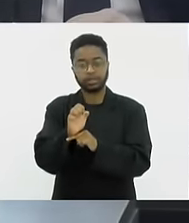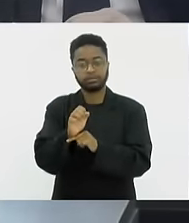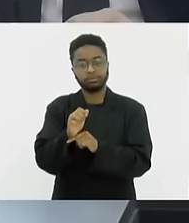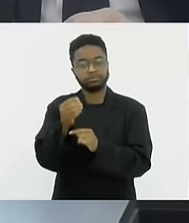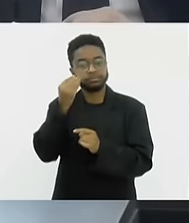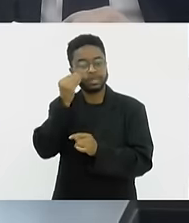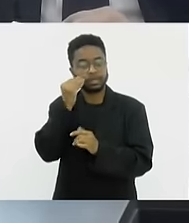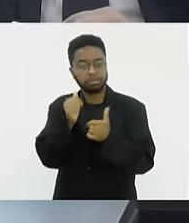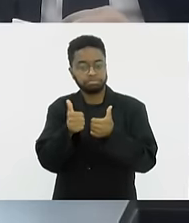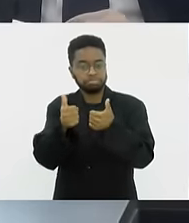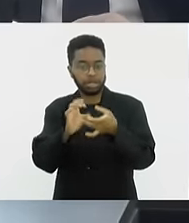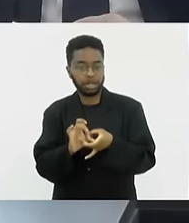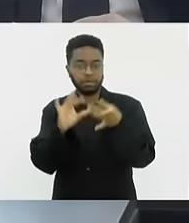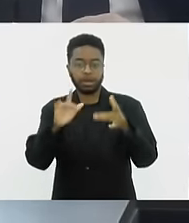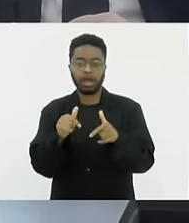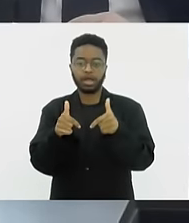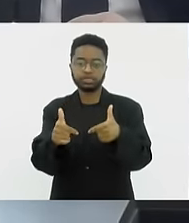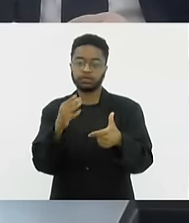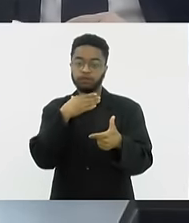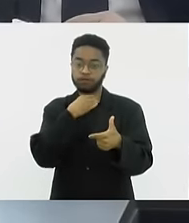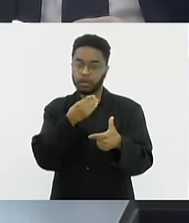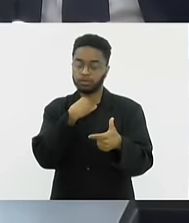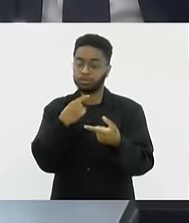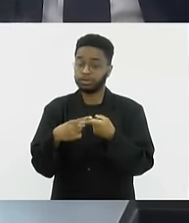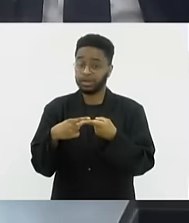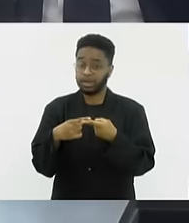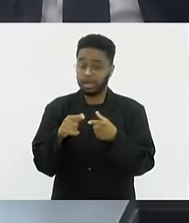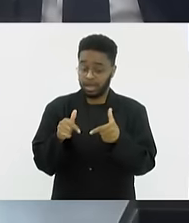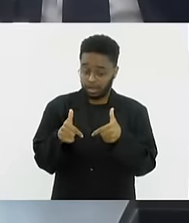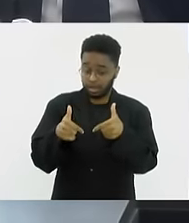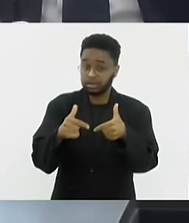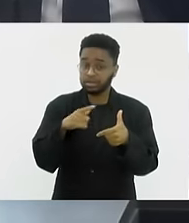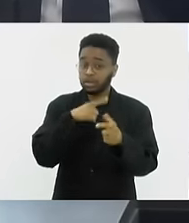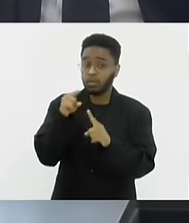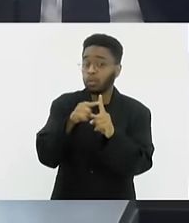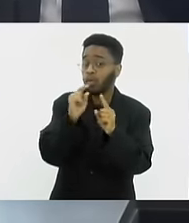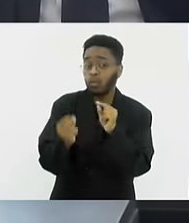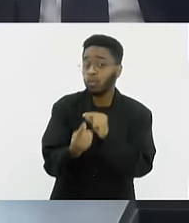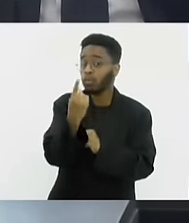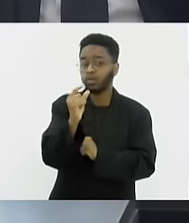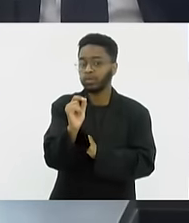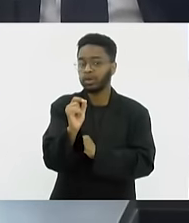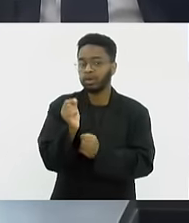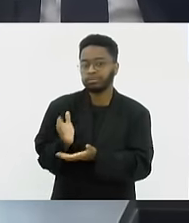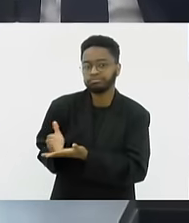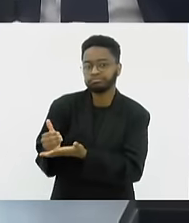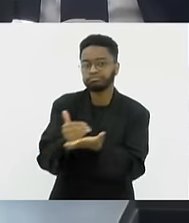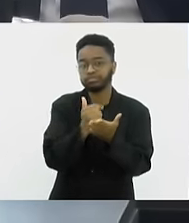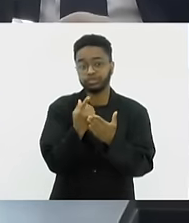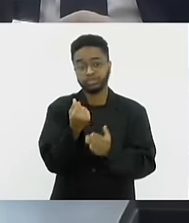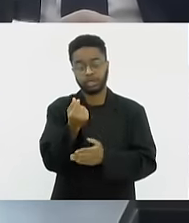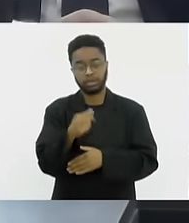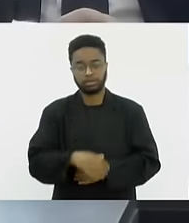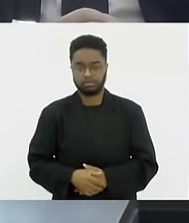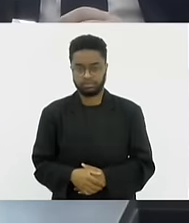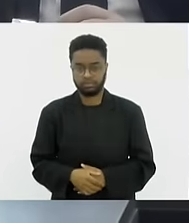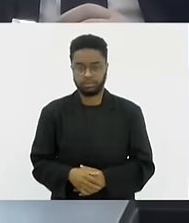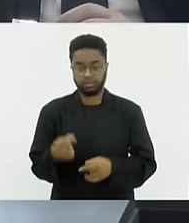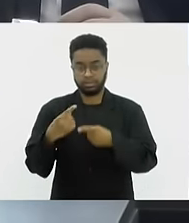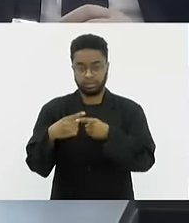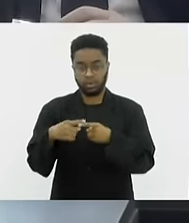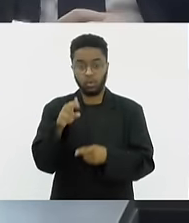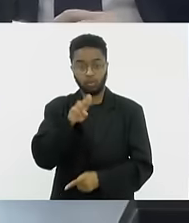falsas operações. Que a operação, na verdade, só tem um único intuito, arrecadatório. É o intuito de arrecadar. Usa a